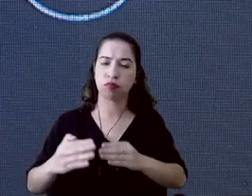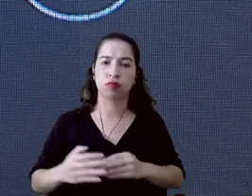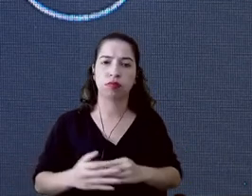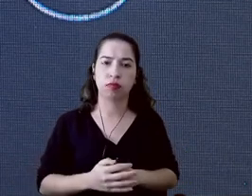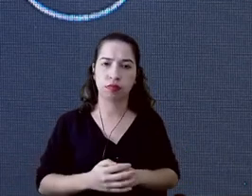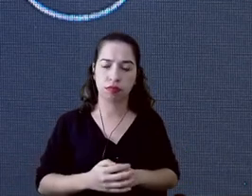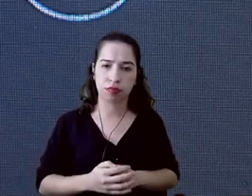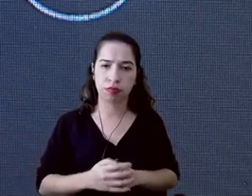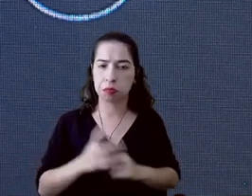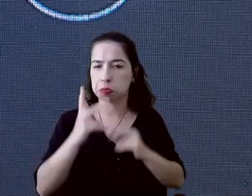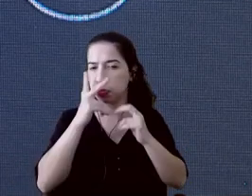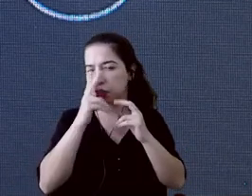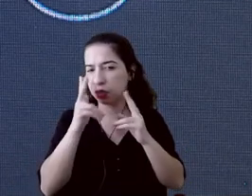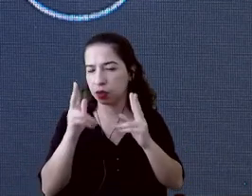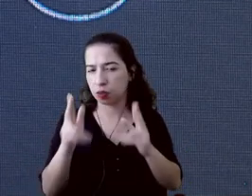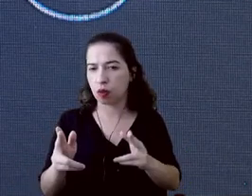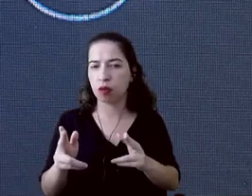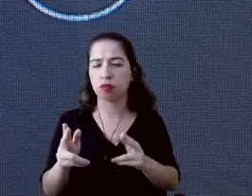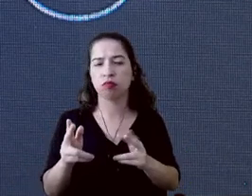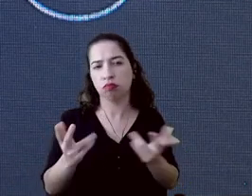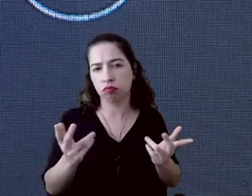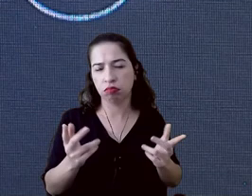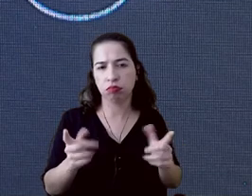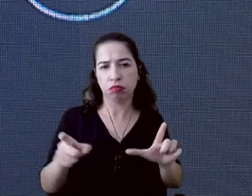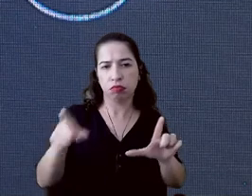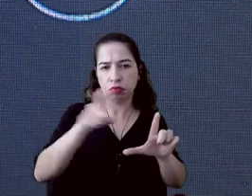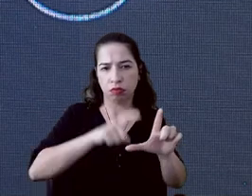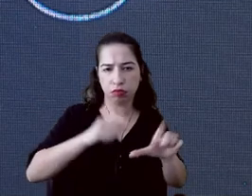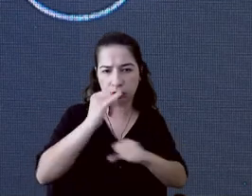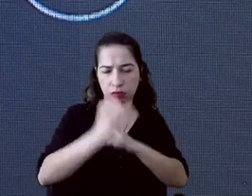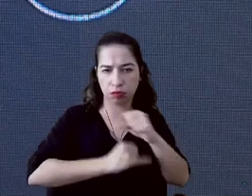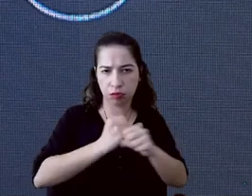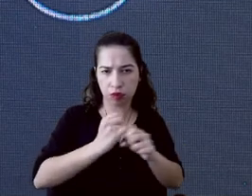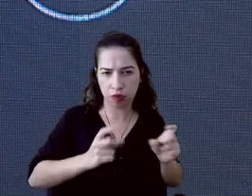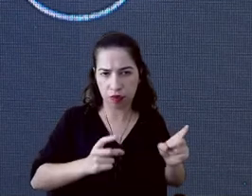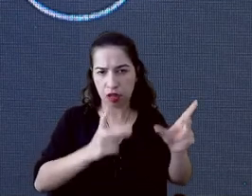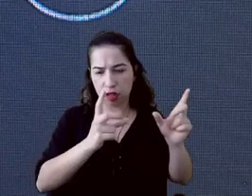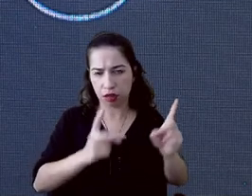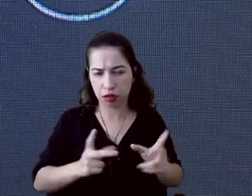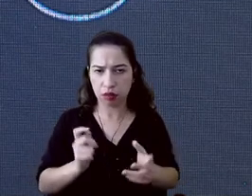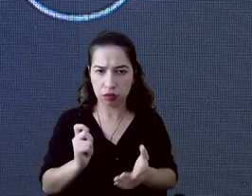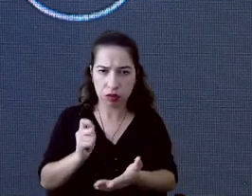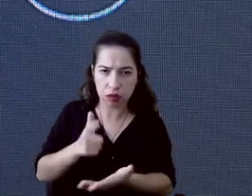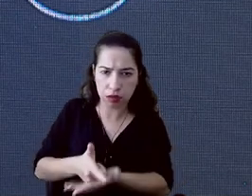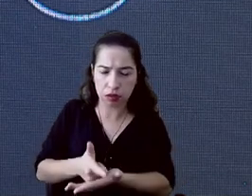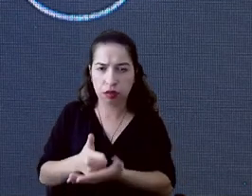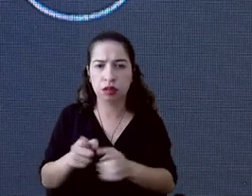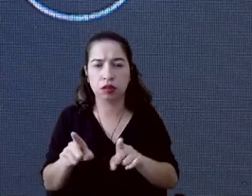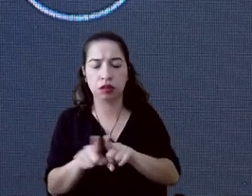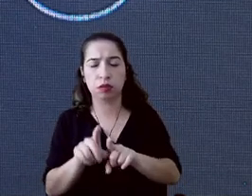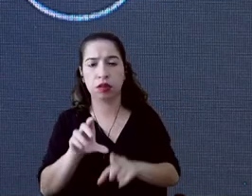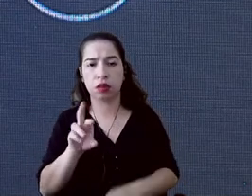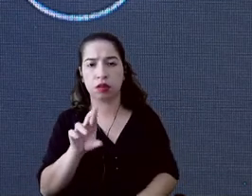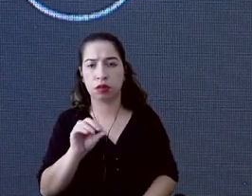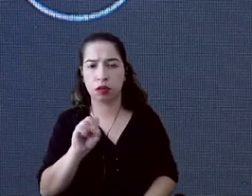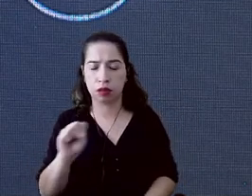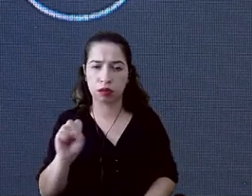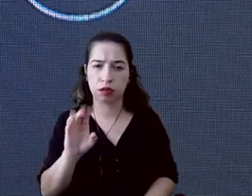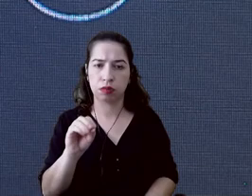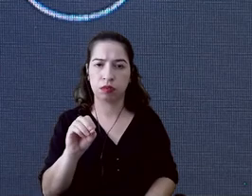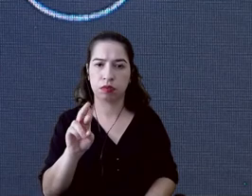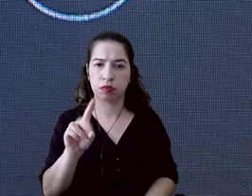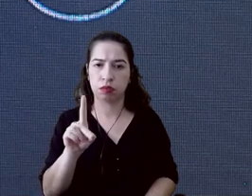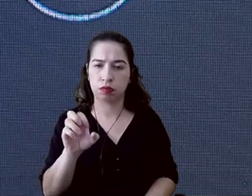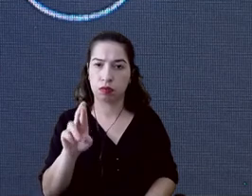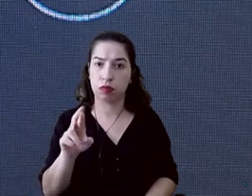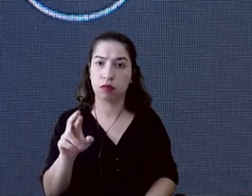esquina aqui que é e-commerce pagamentos e crossborda são três setores Super Quentes assim